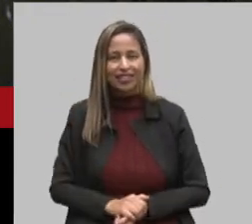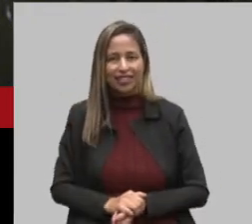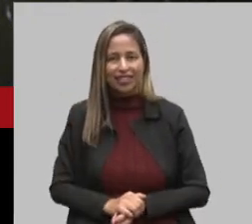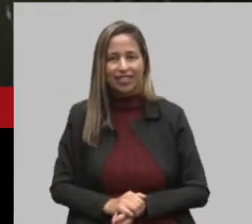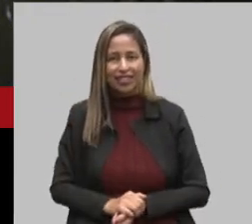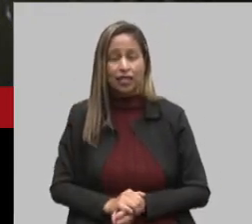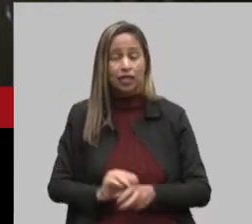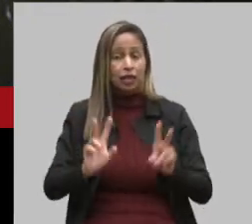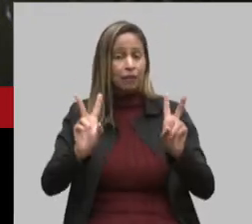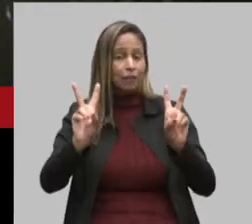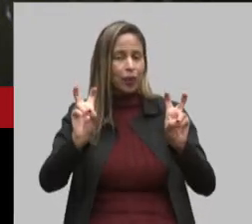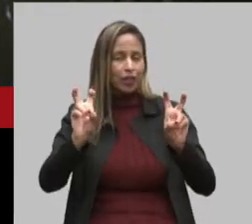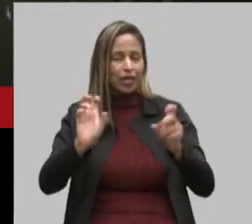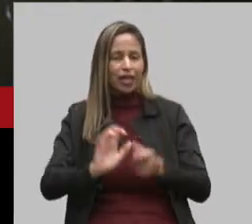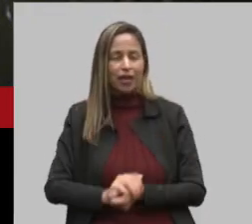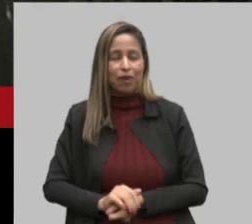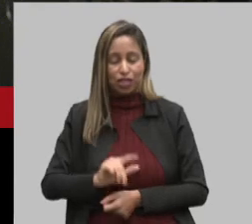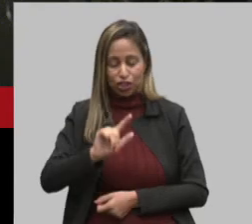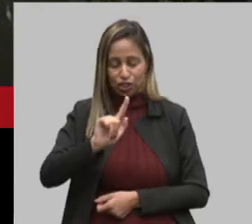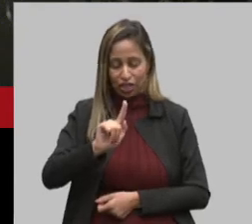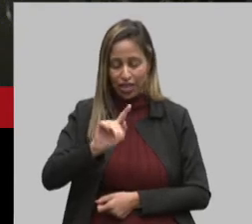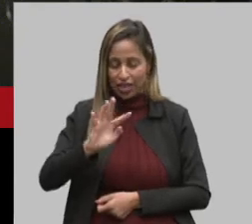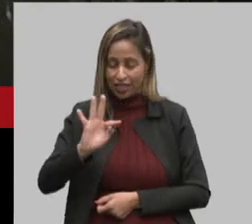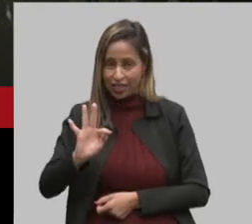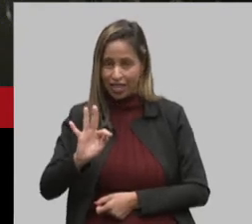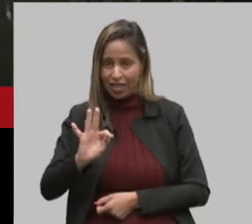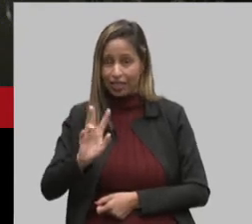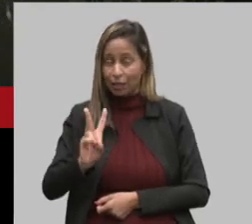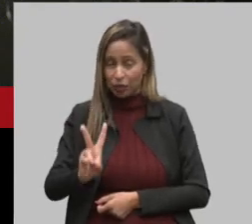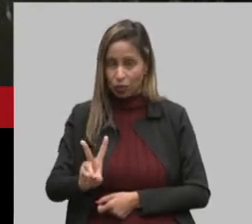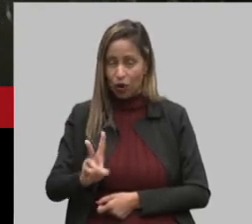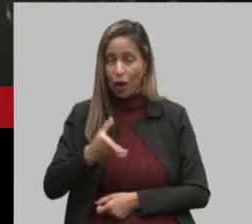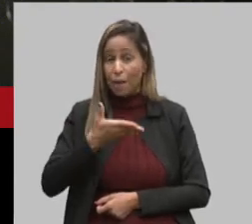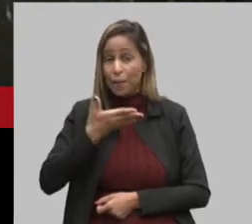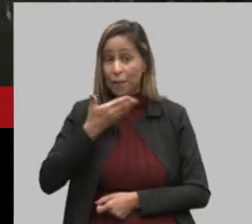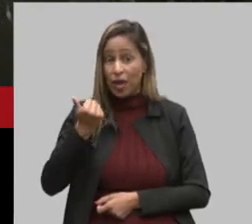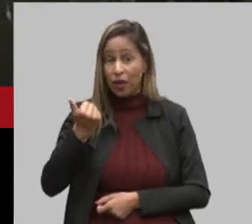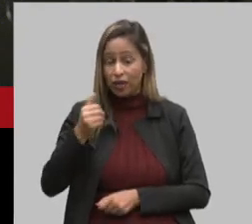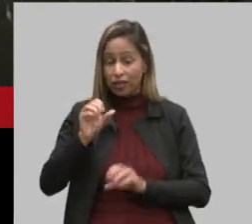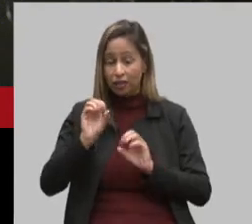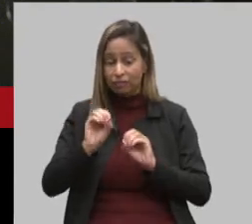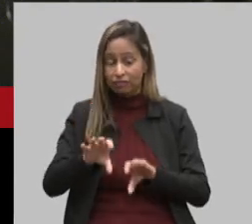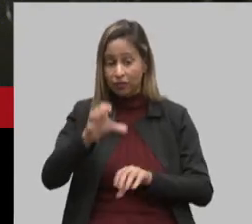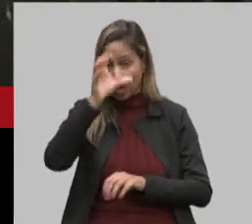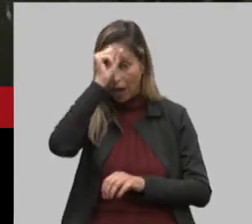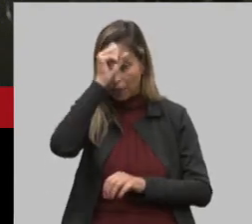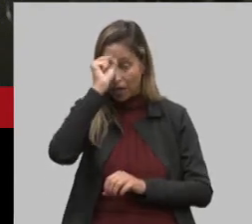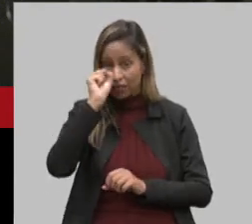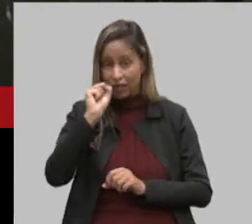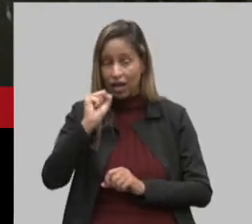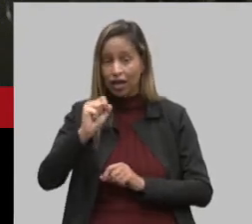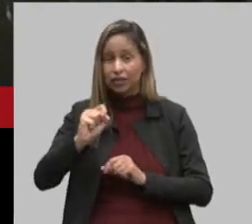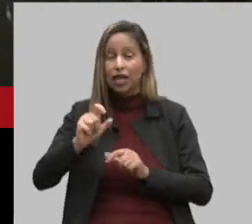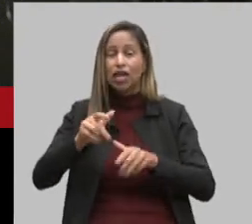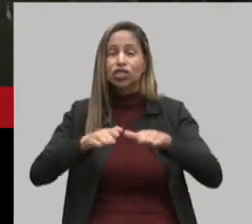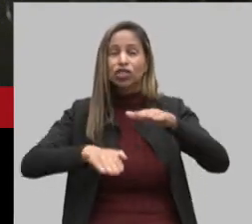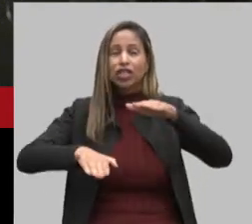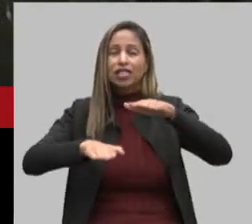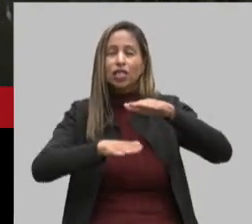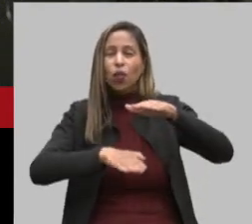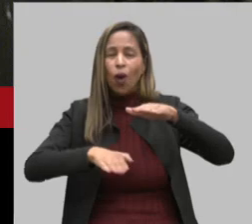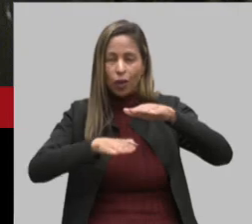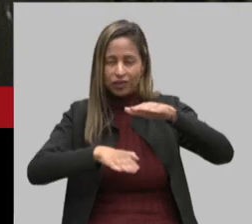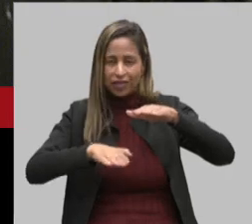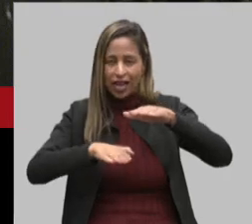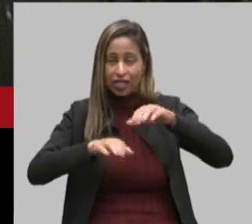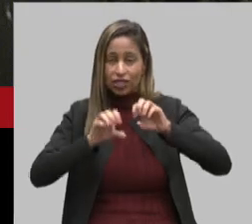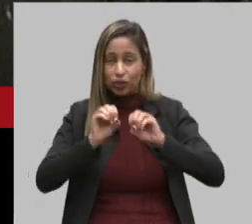tema do meu GT é o subtema dois melhoria da aprendizagem enfrentamento da desigualdade desigualdades